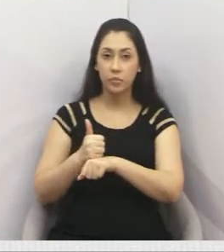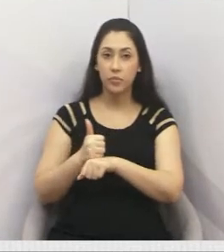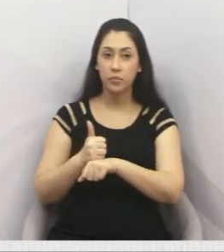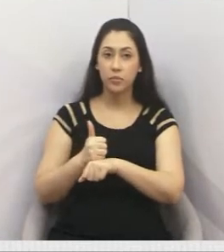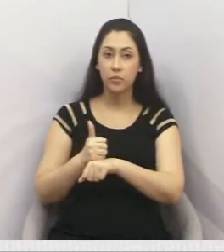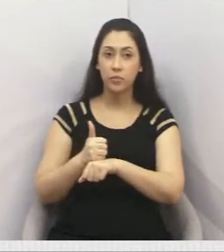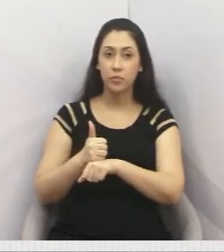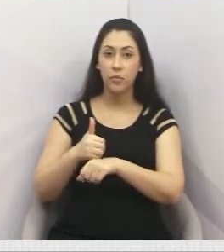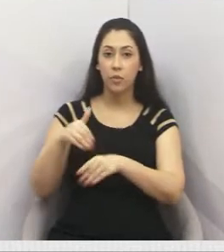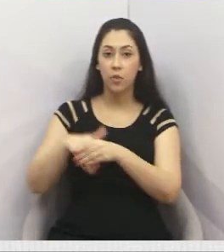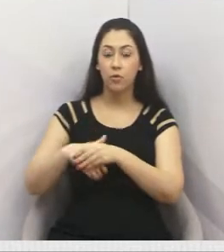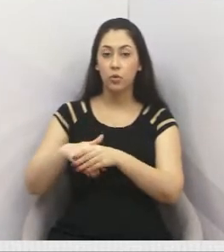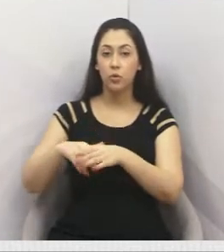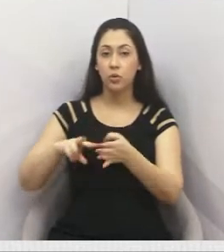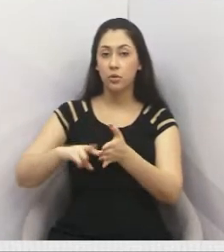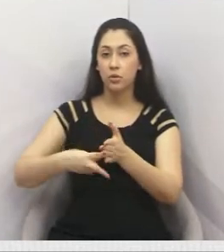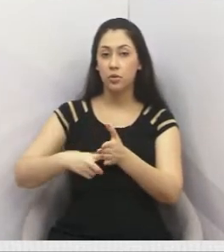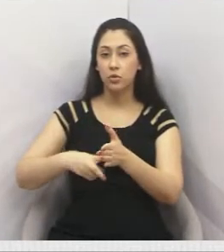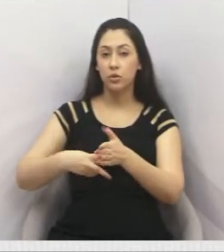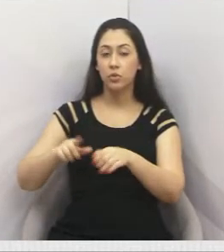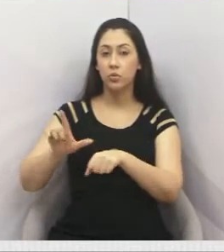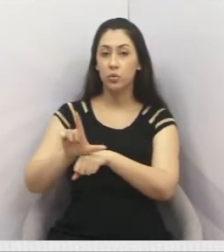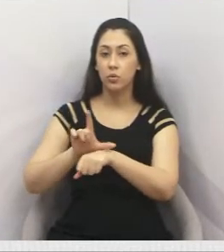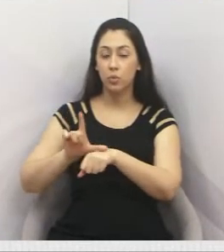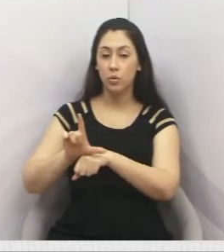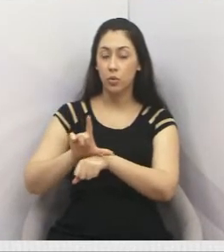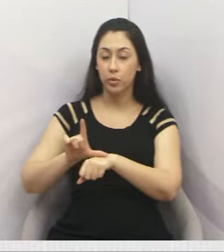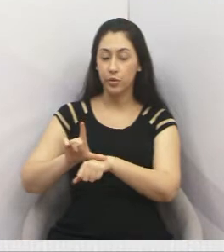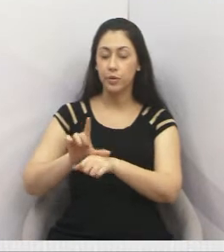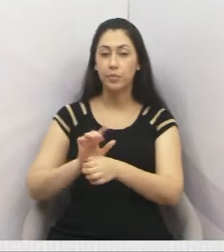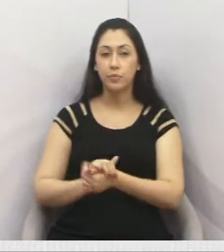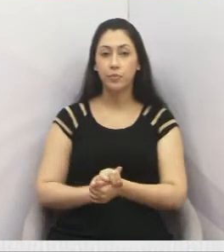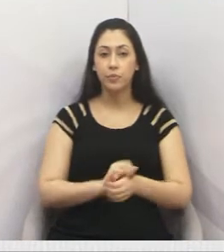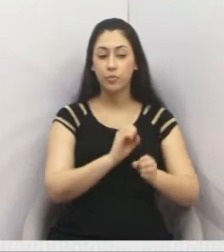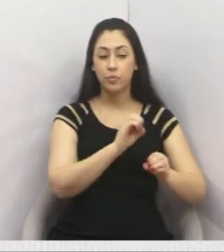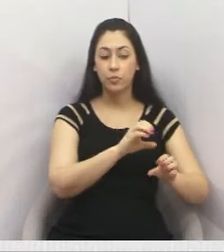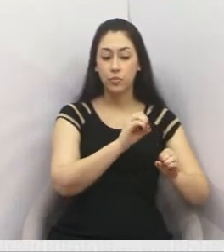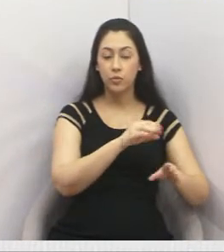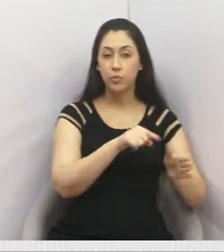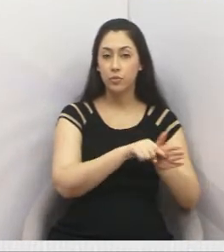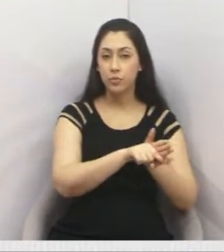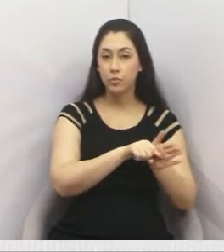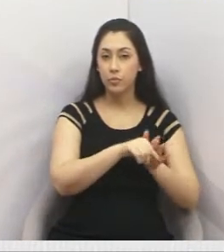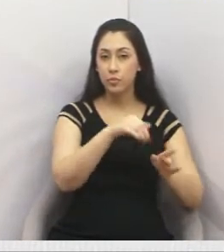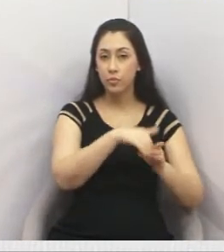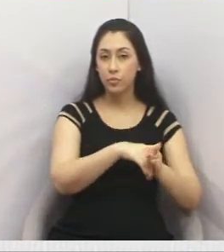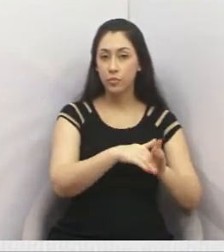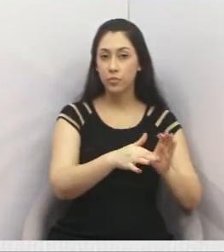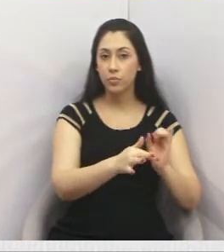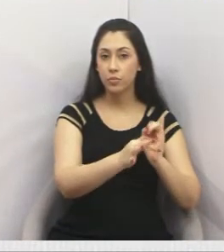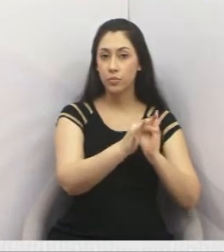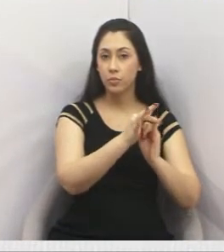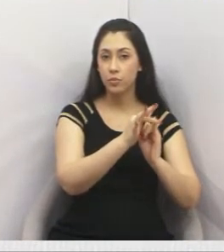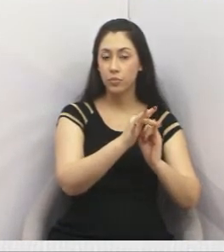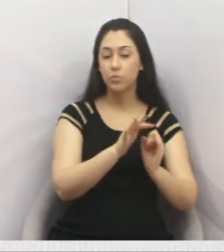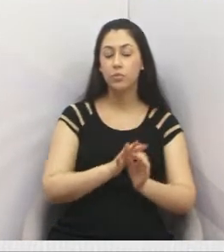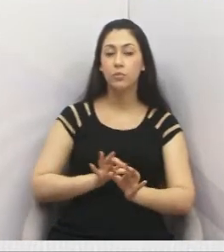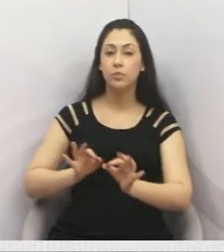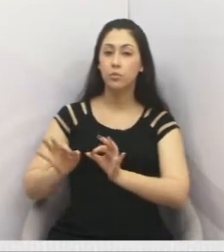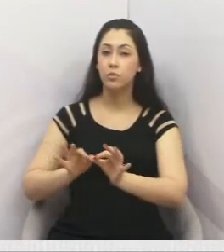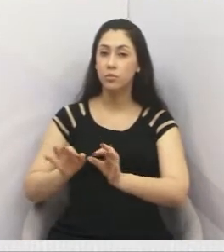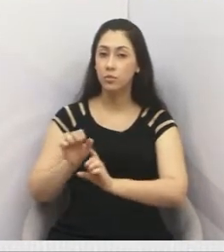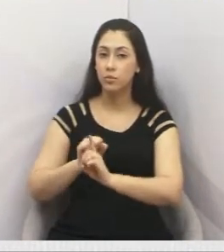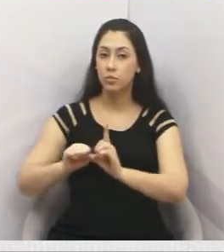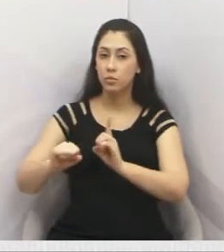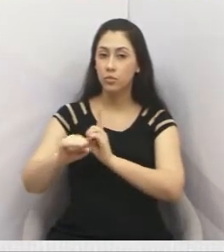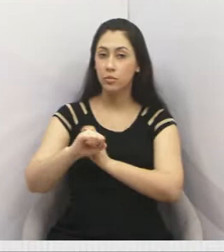profissionais Sincomércio Jacareí, entidades acadêmicas e de pesquisa, Instituto Federal e organização da